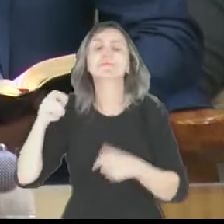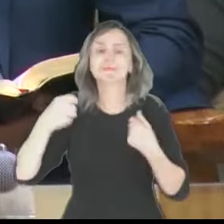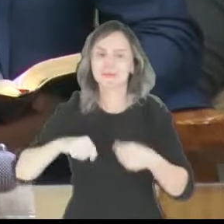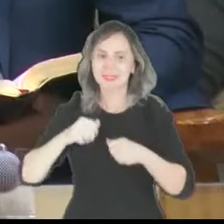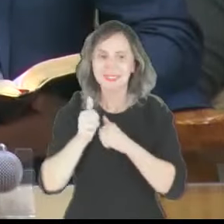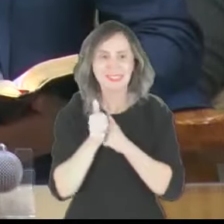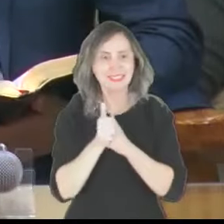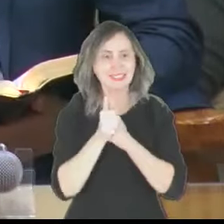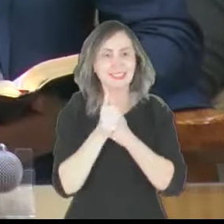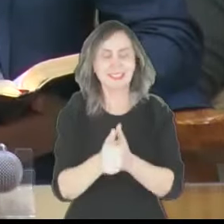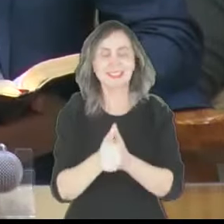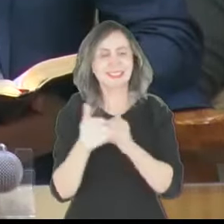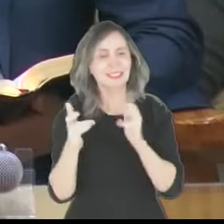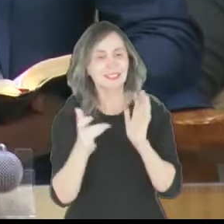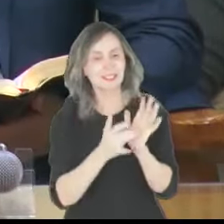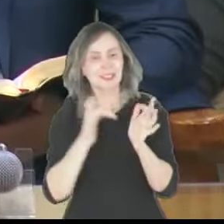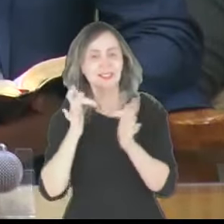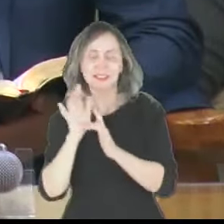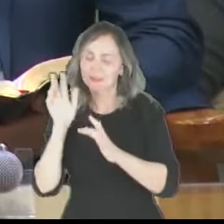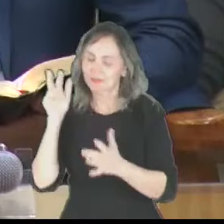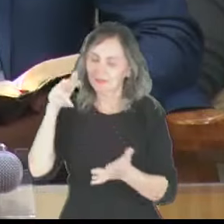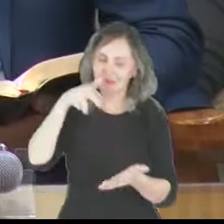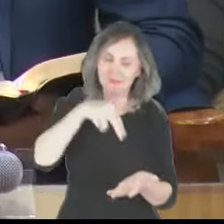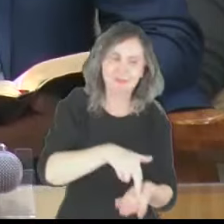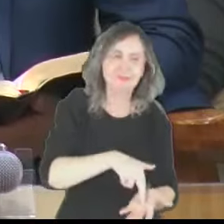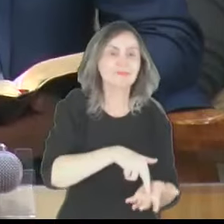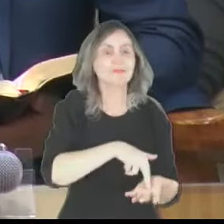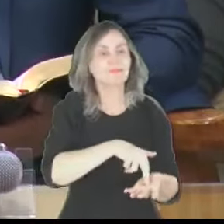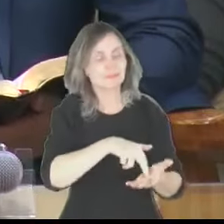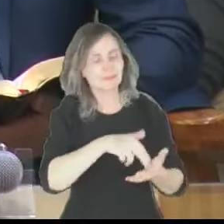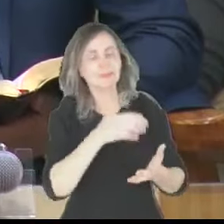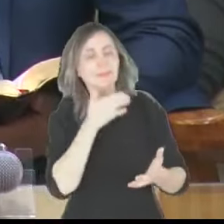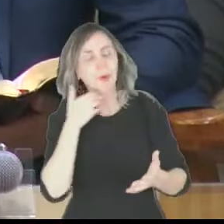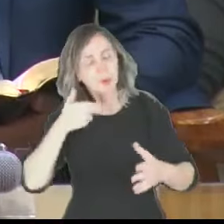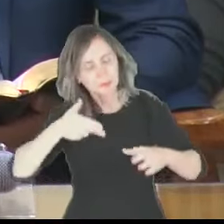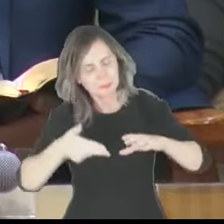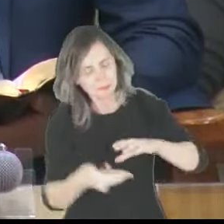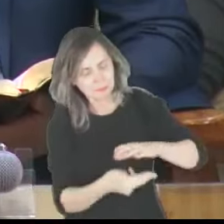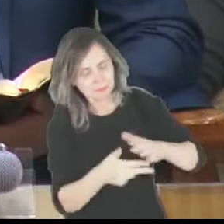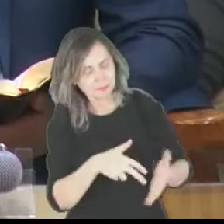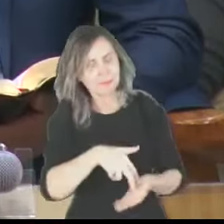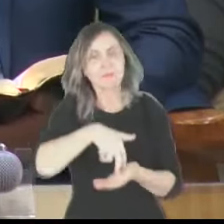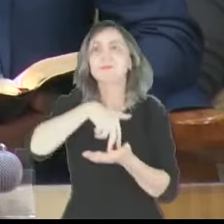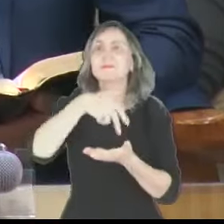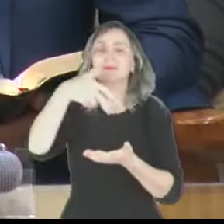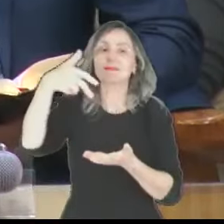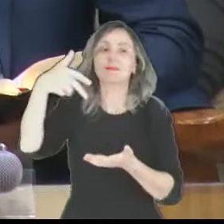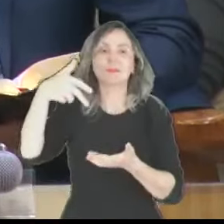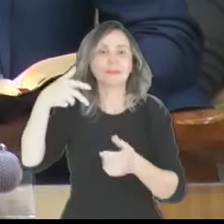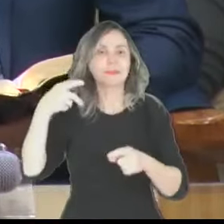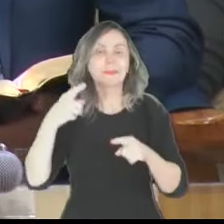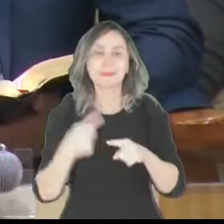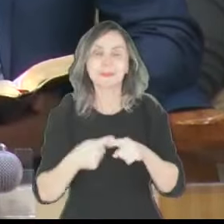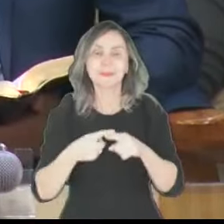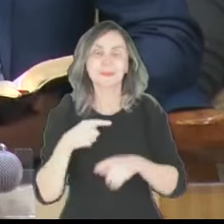crucificado e ressuscitado. Porque o nosso modelo de cristianismo é Cristo.